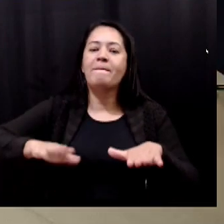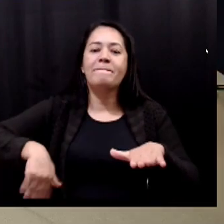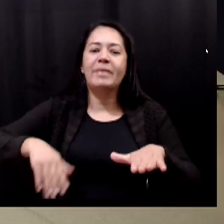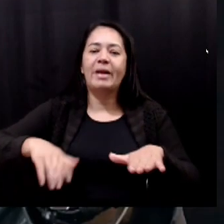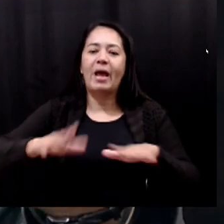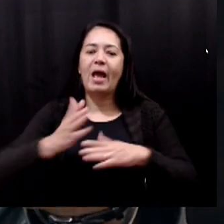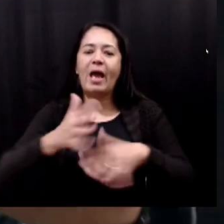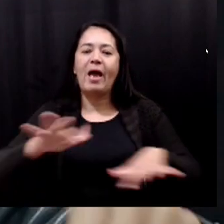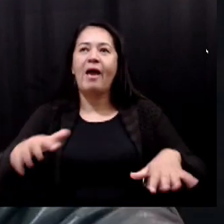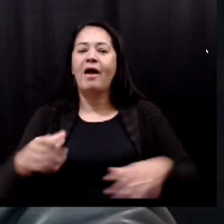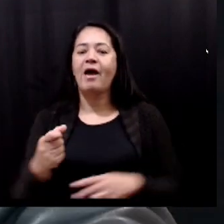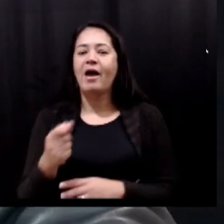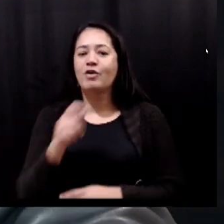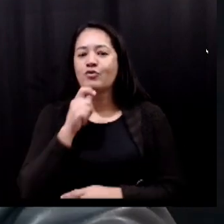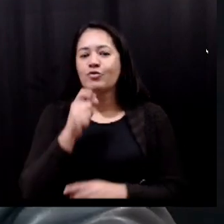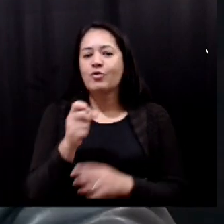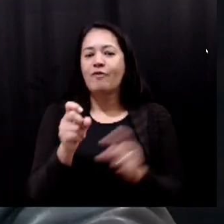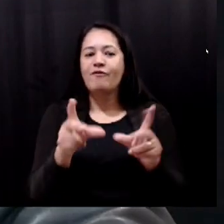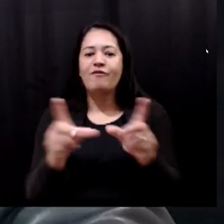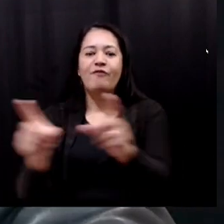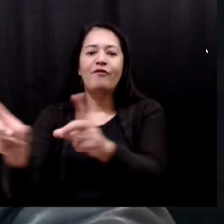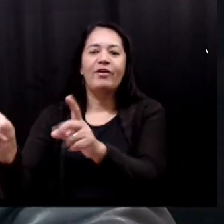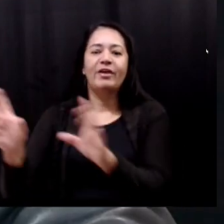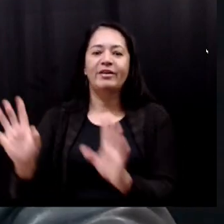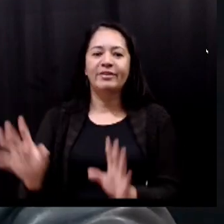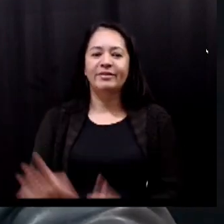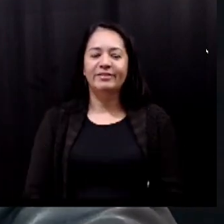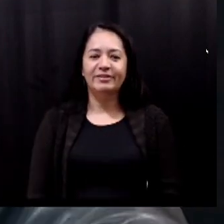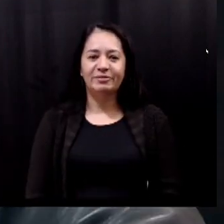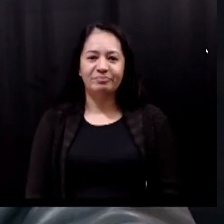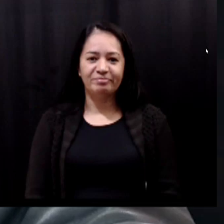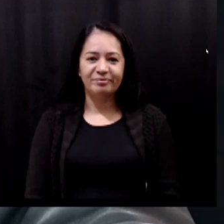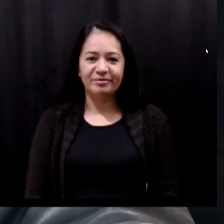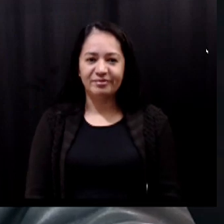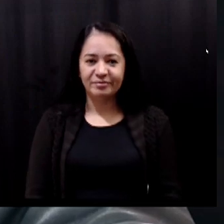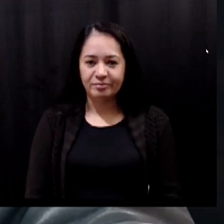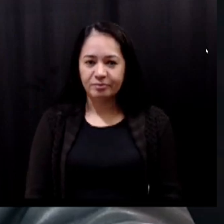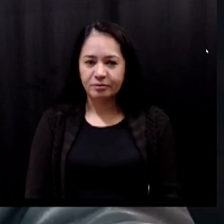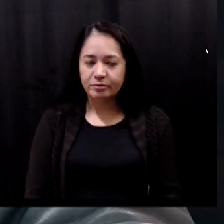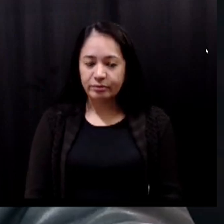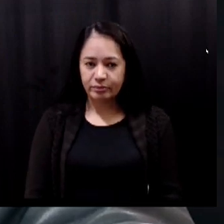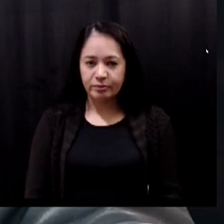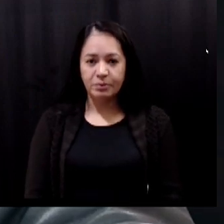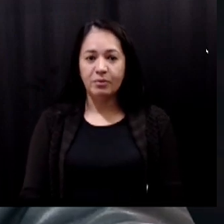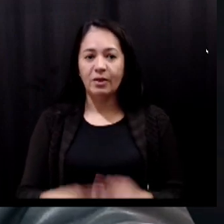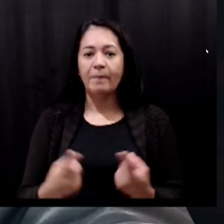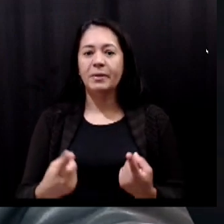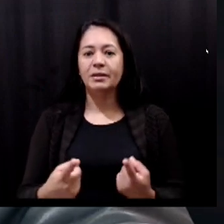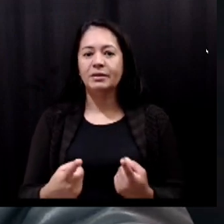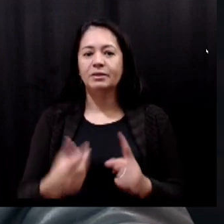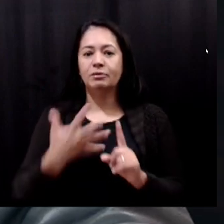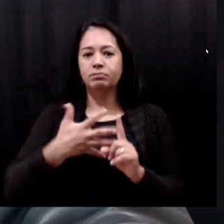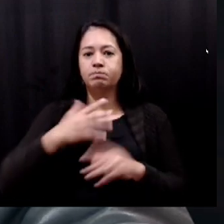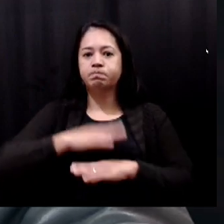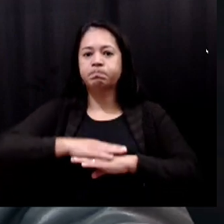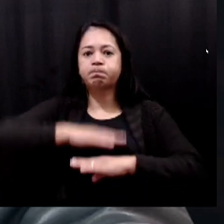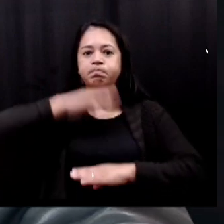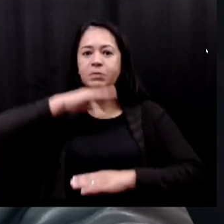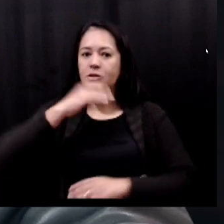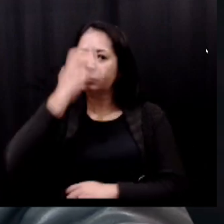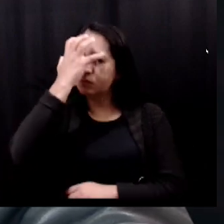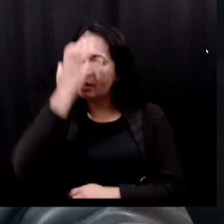aí, Umas né? fantasias dessa natureza, né? Mas o burnout é uma coisa séria,